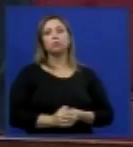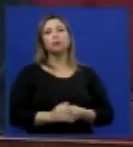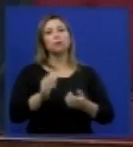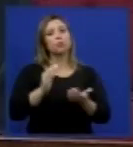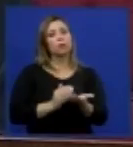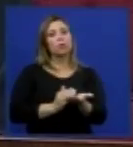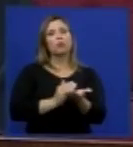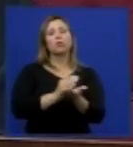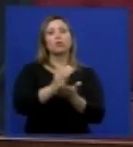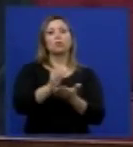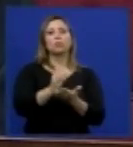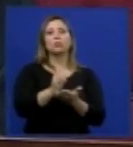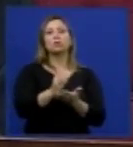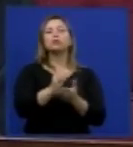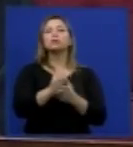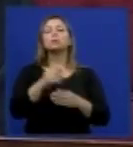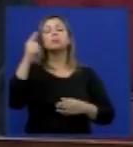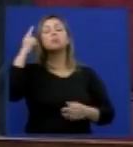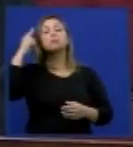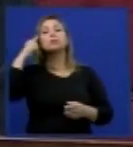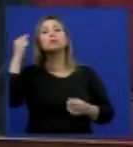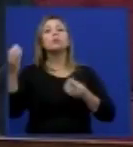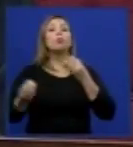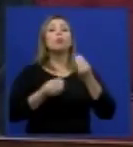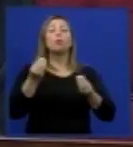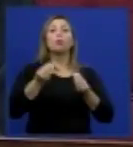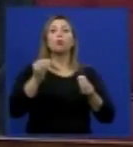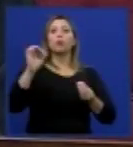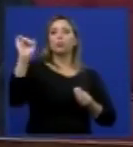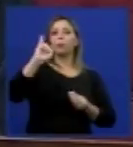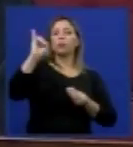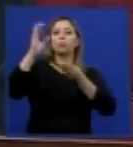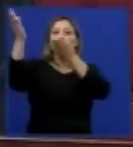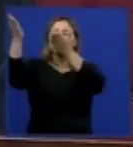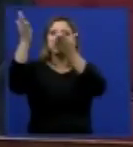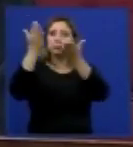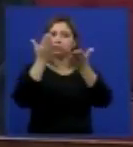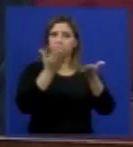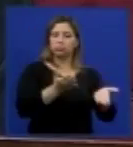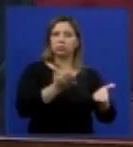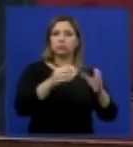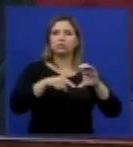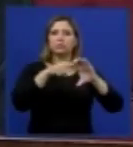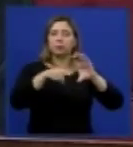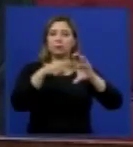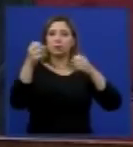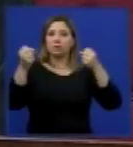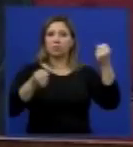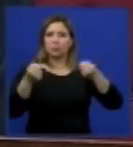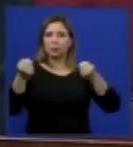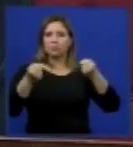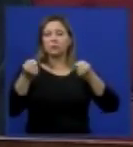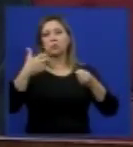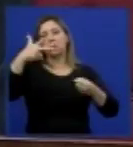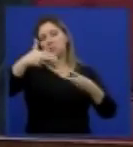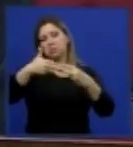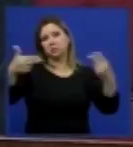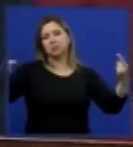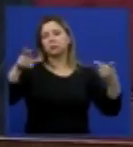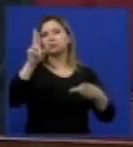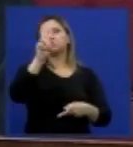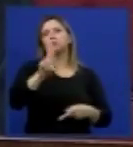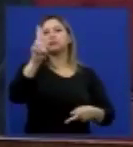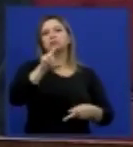abriam a possibilidade de importação de produtos usados,